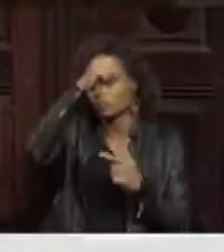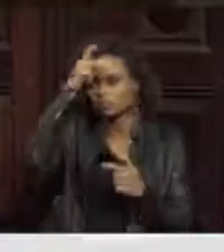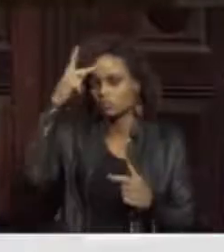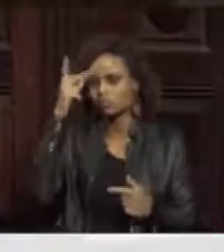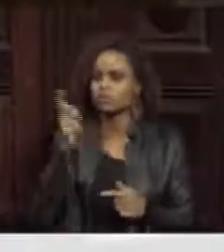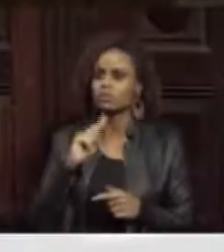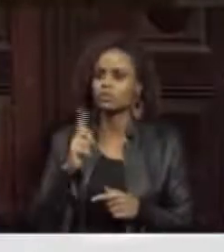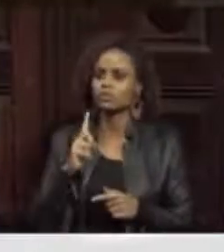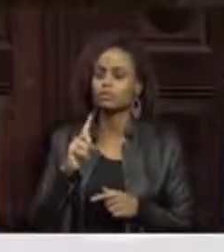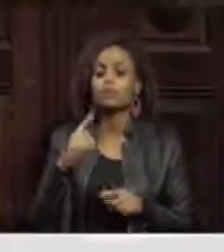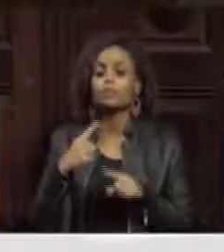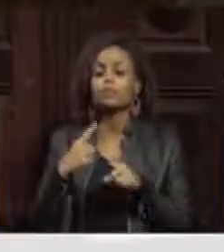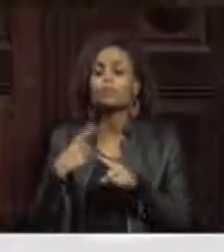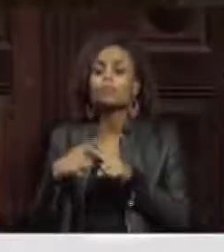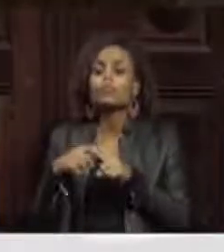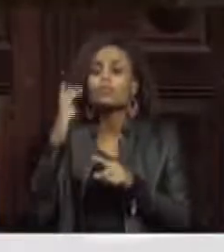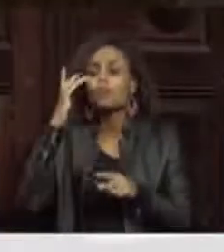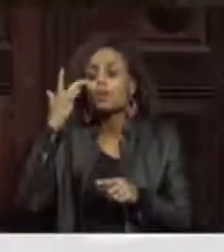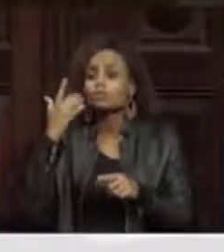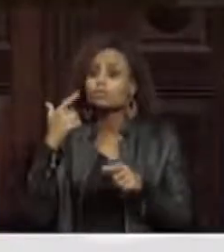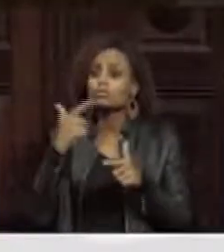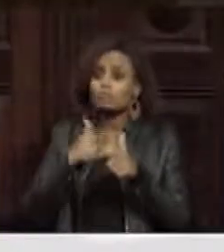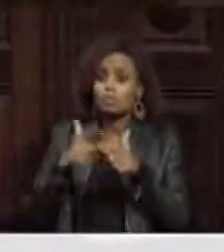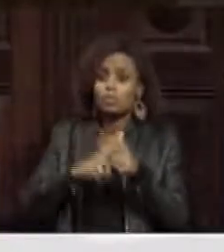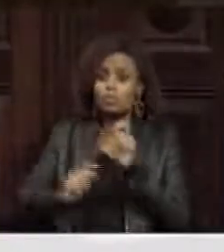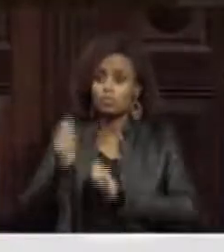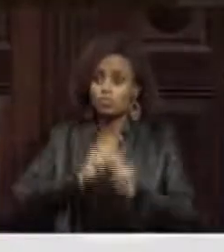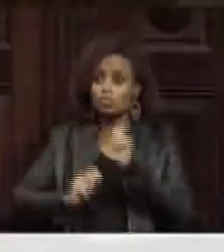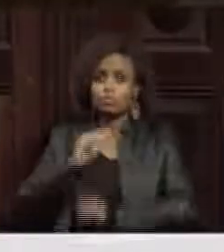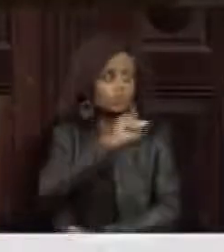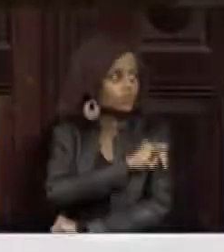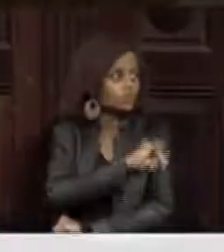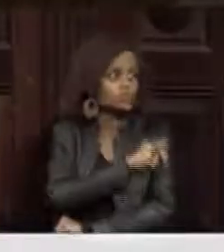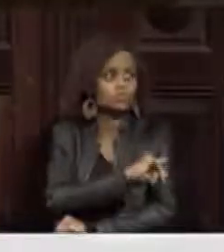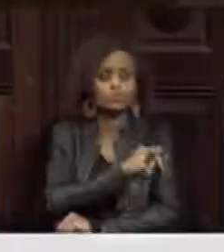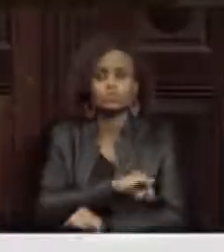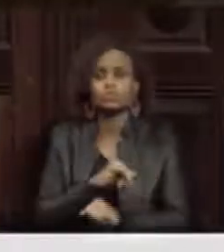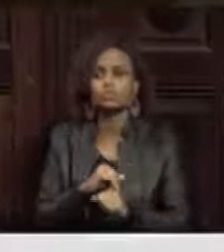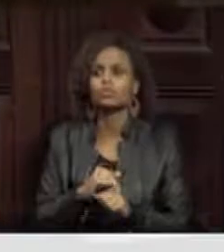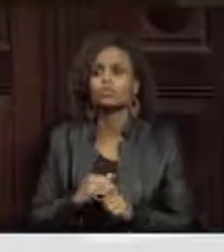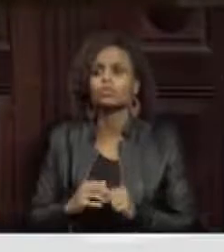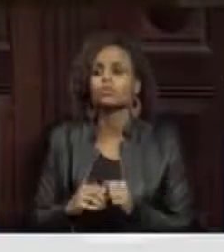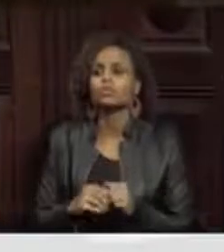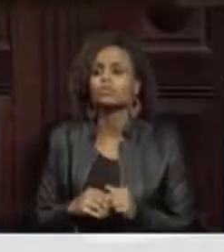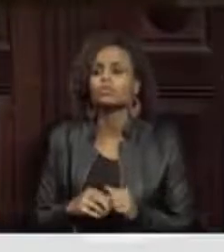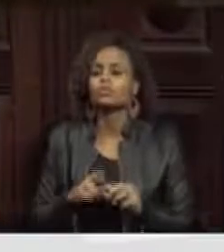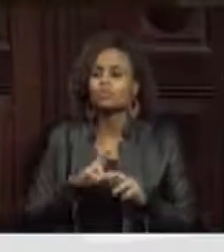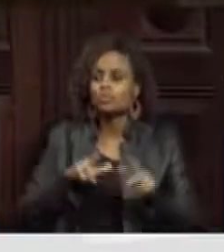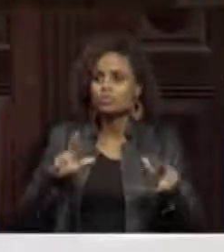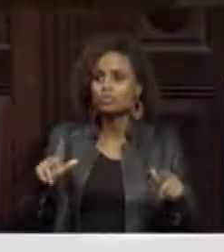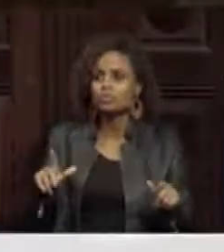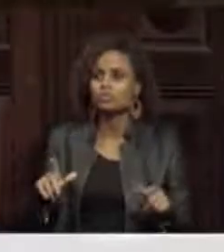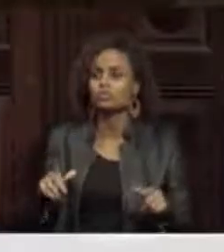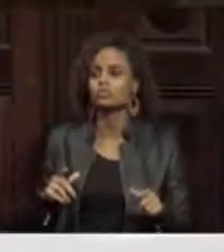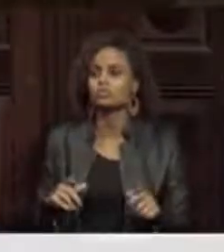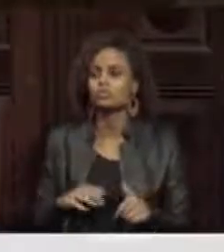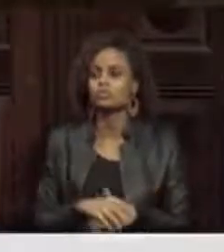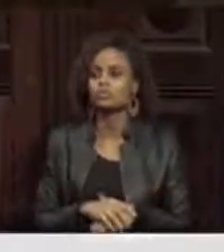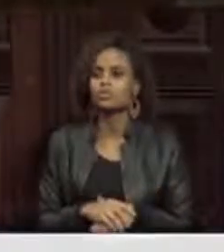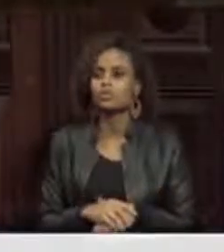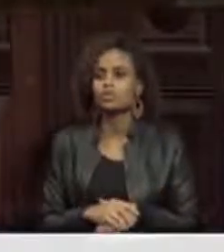favor estão corretos no sentido da defesa do servidor